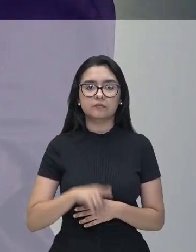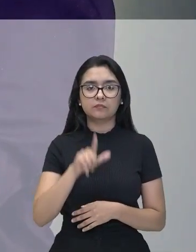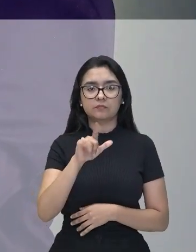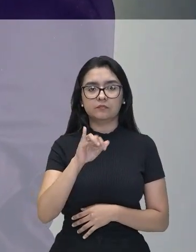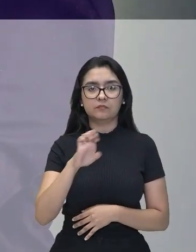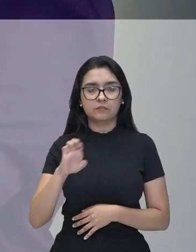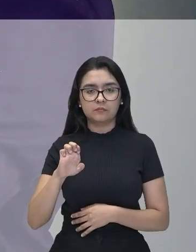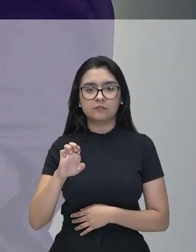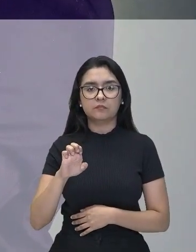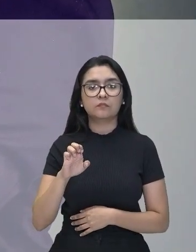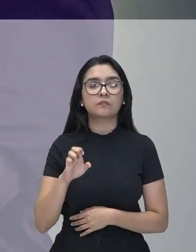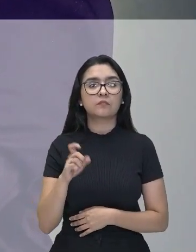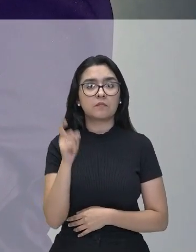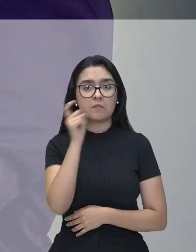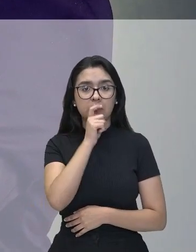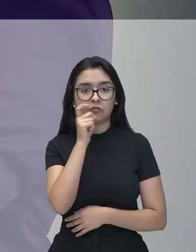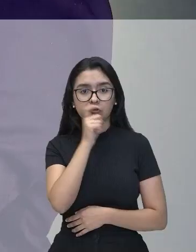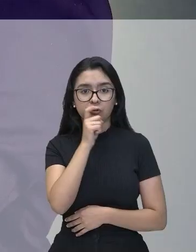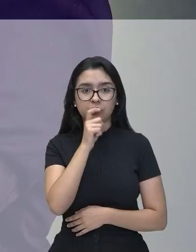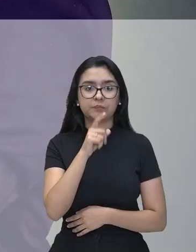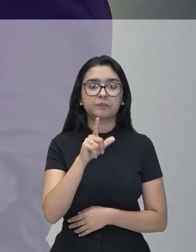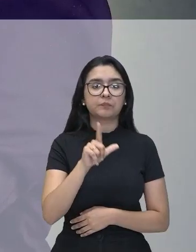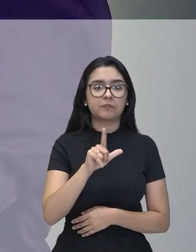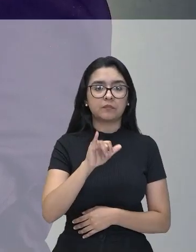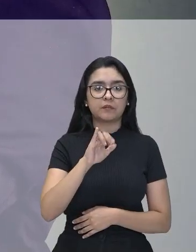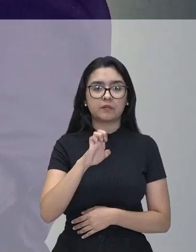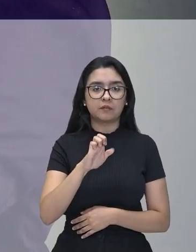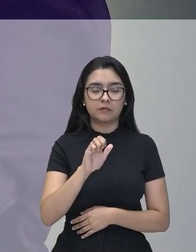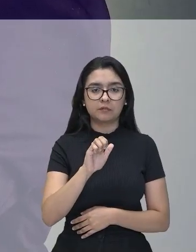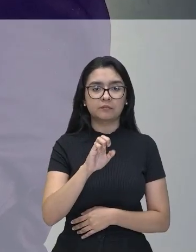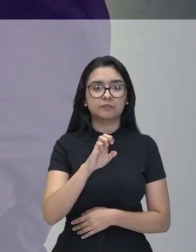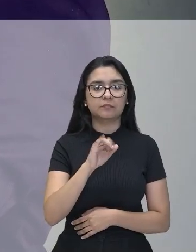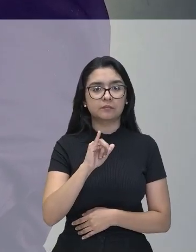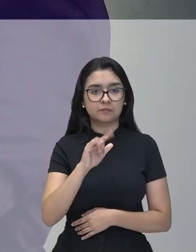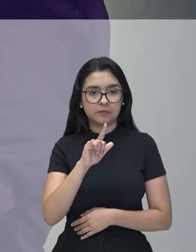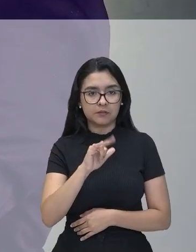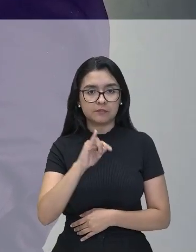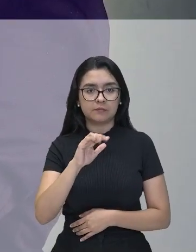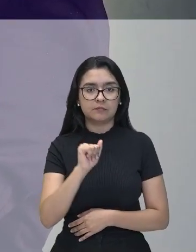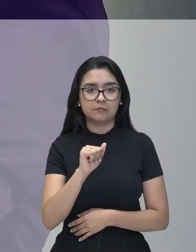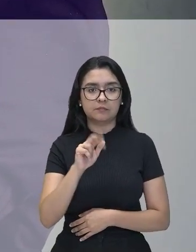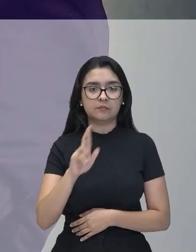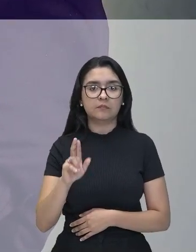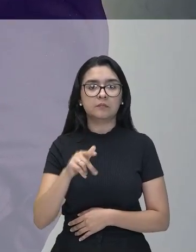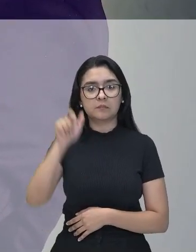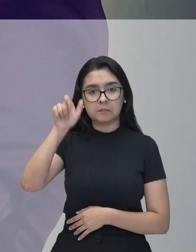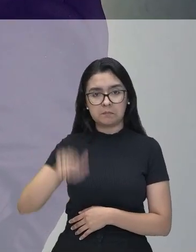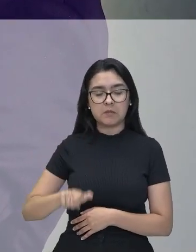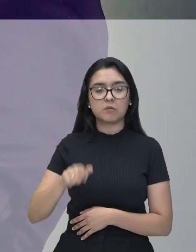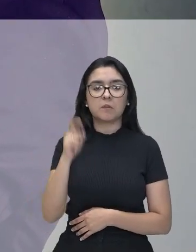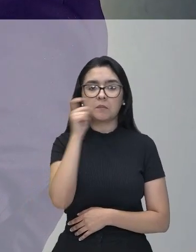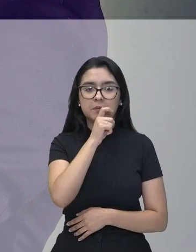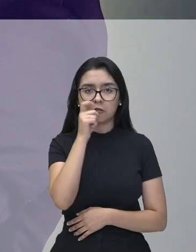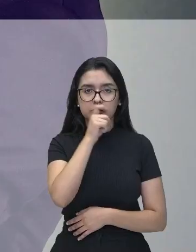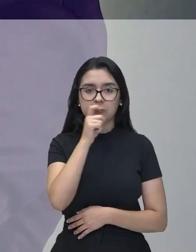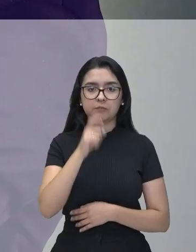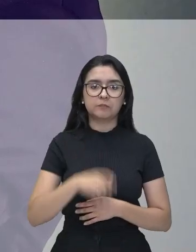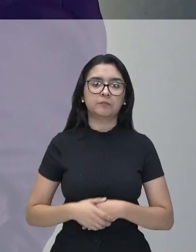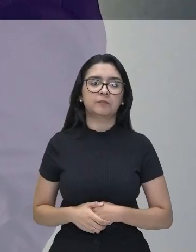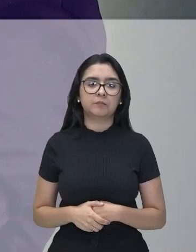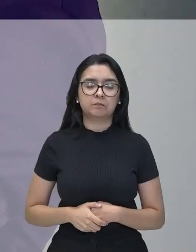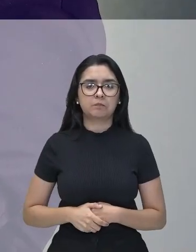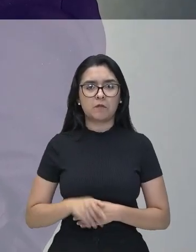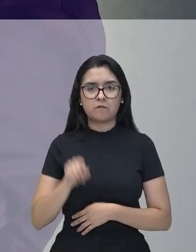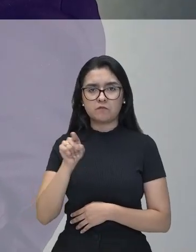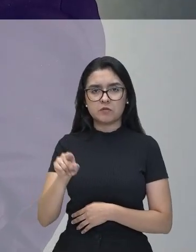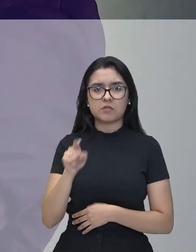Lie, mentir. Liar, mentiroso. You're a liar. Você é